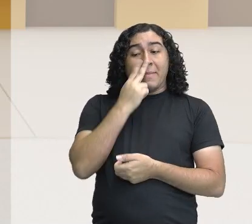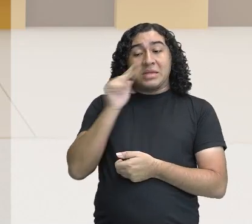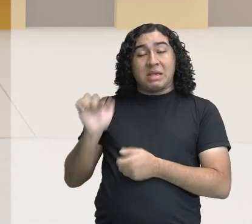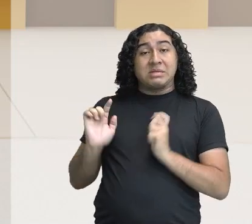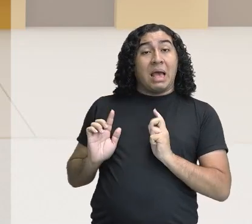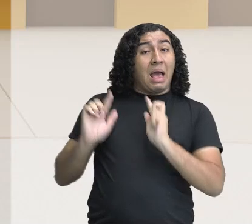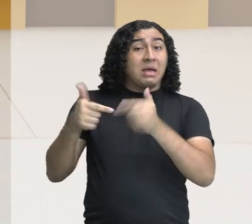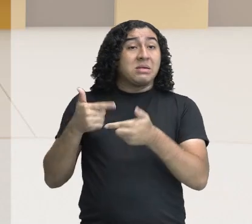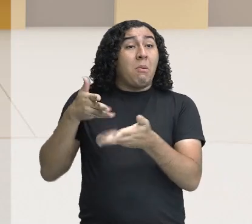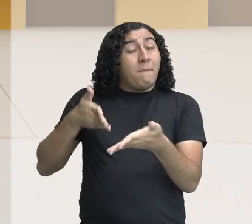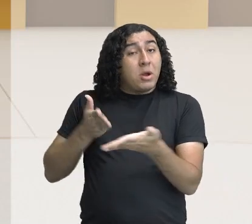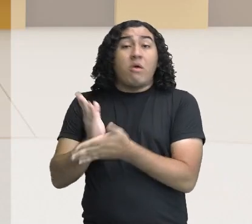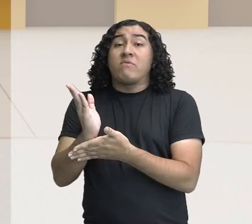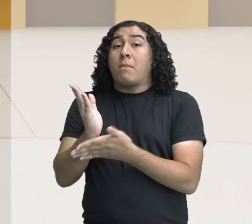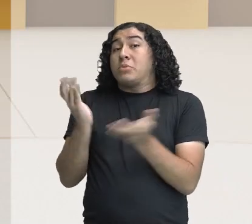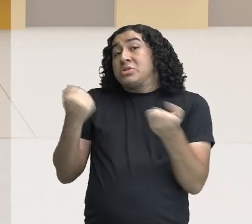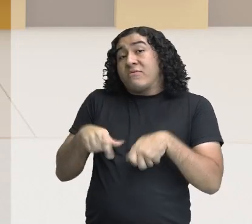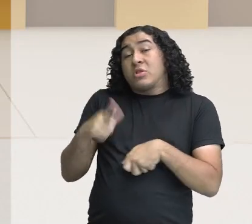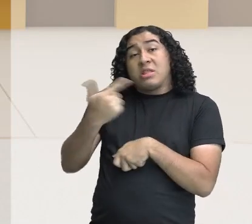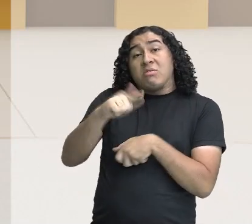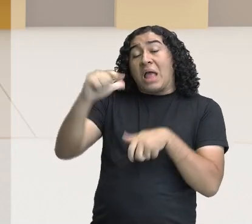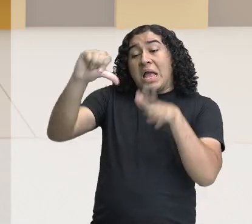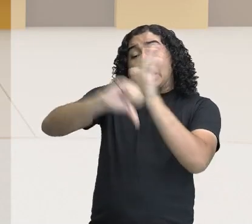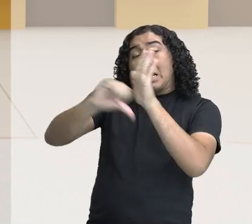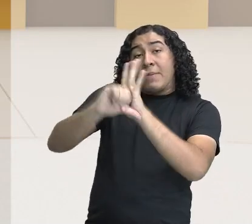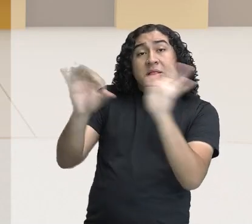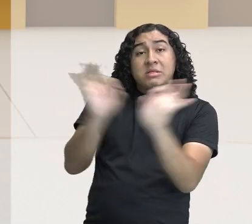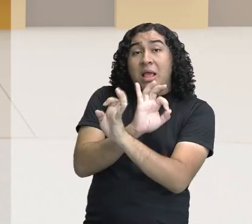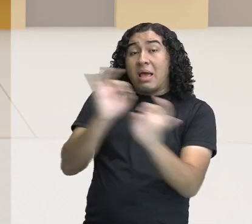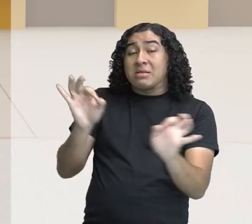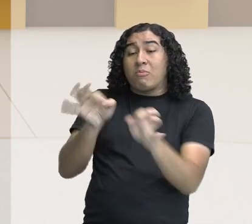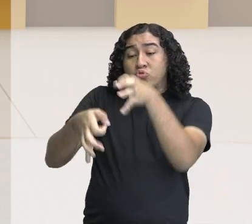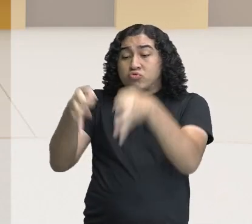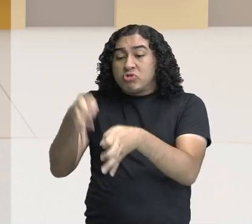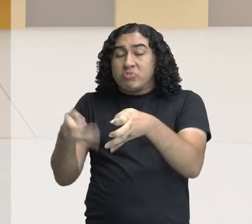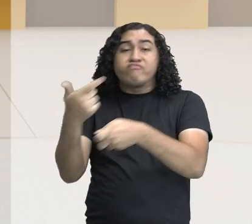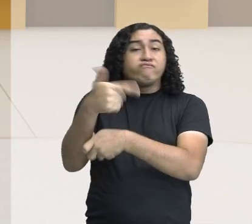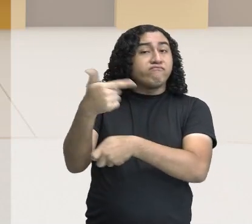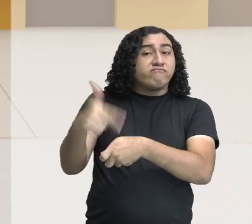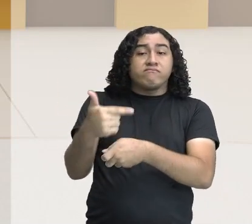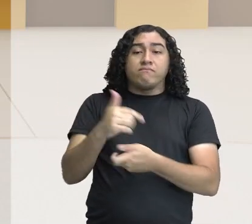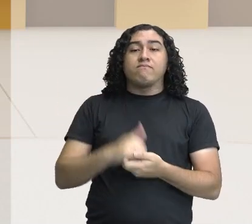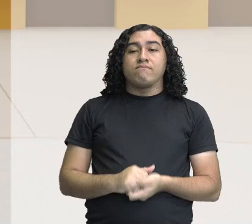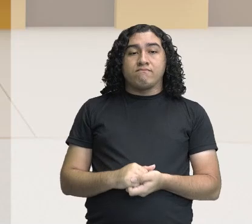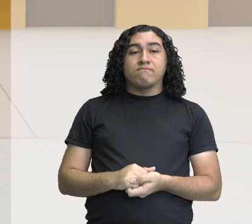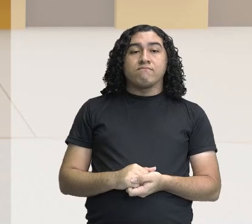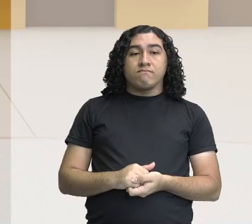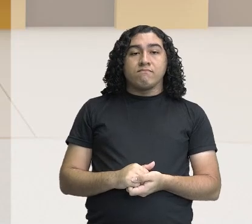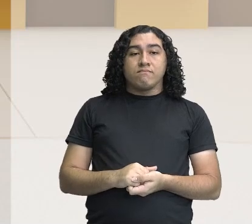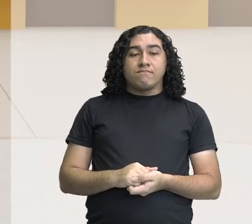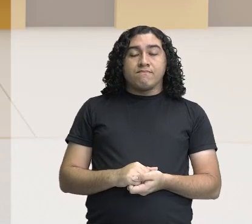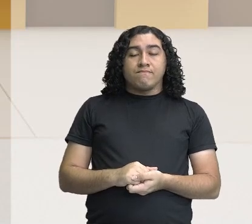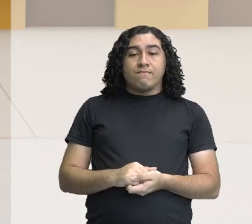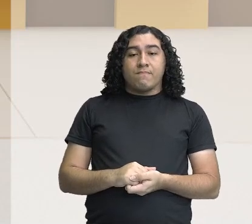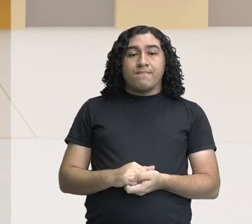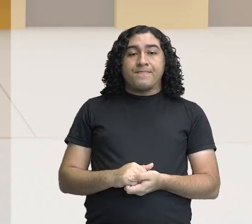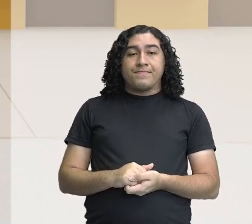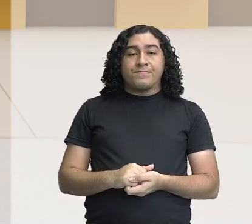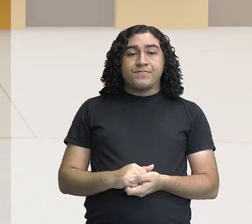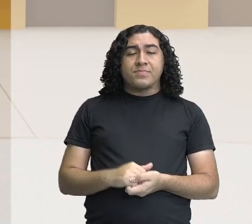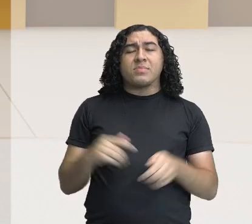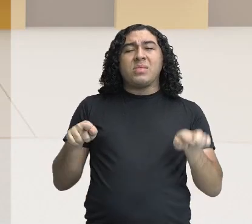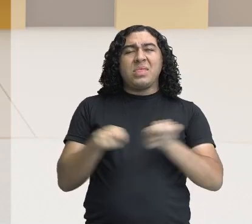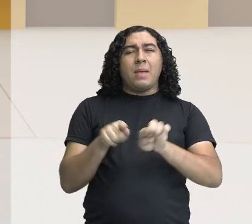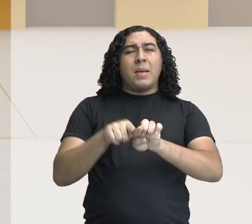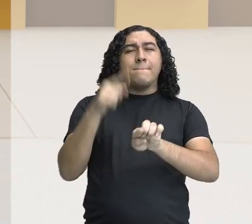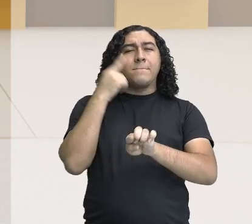ajam impunemente em detrimento das florestas e do meio ambiente. Isso, eu acredito que dentre todos esses fatores